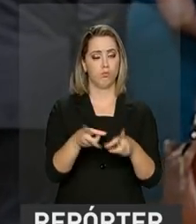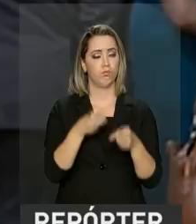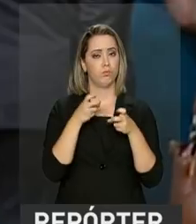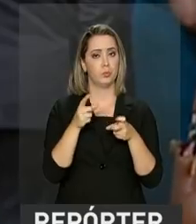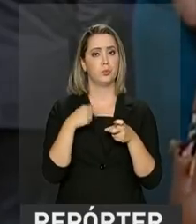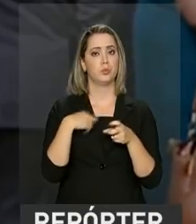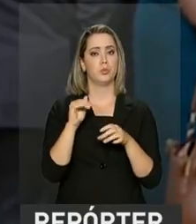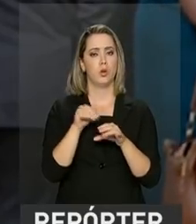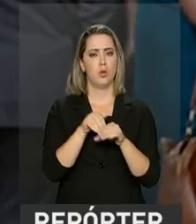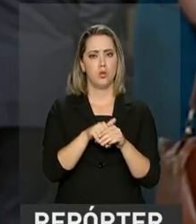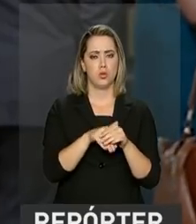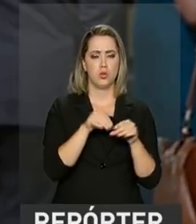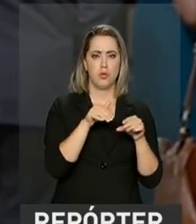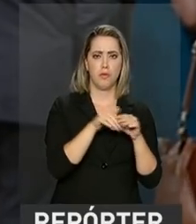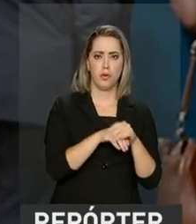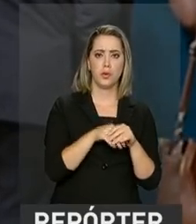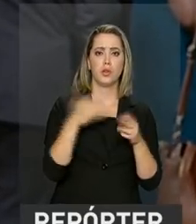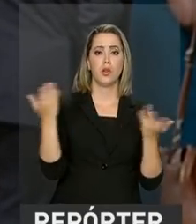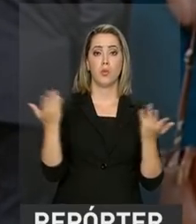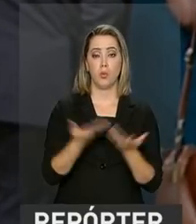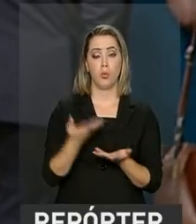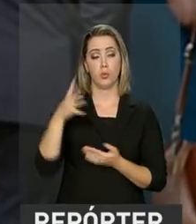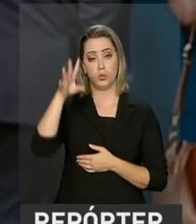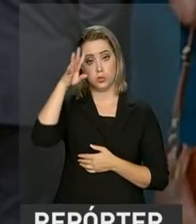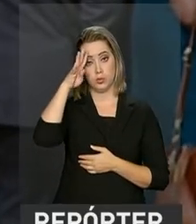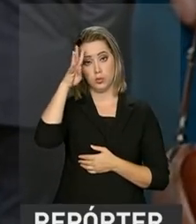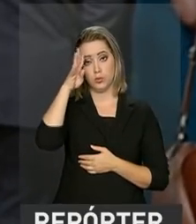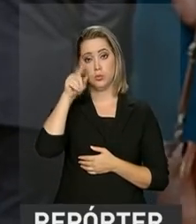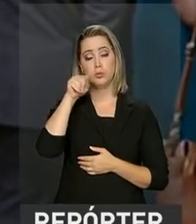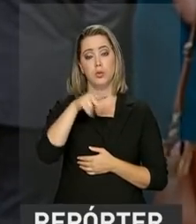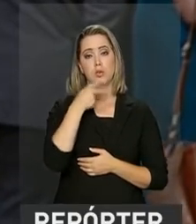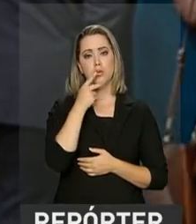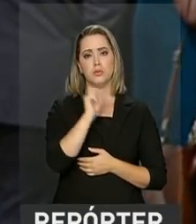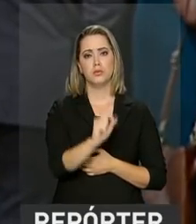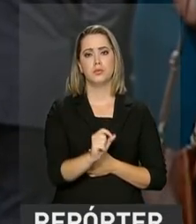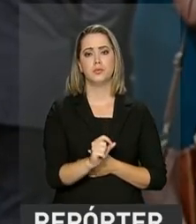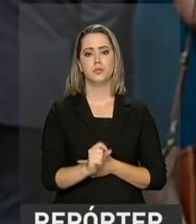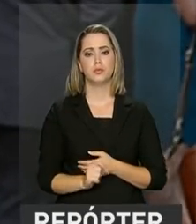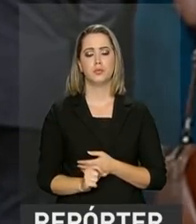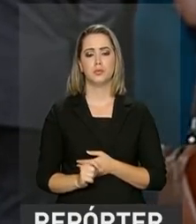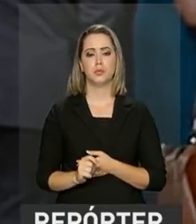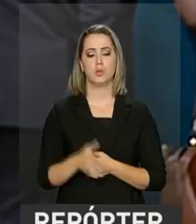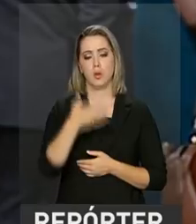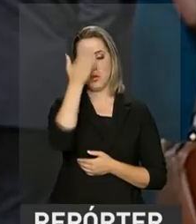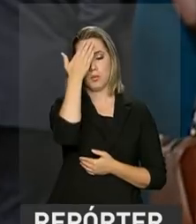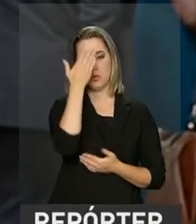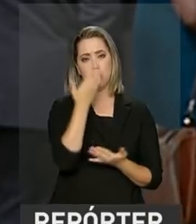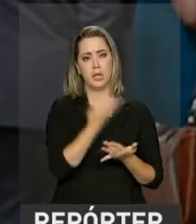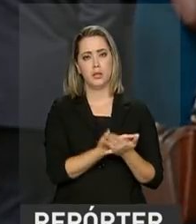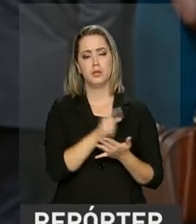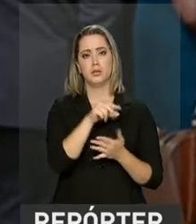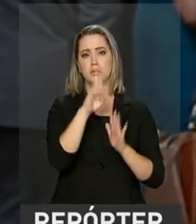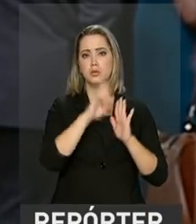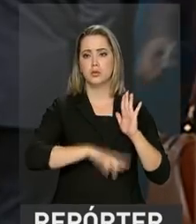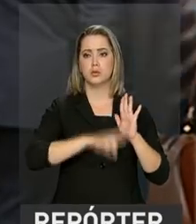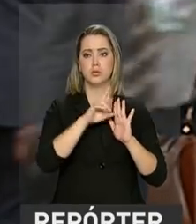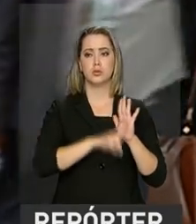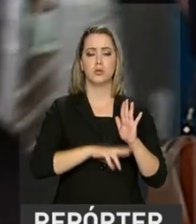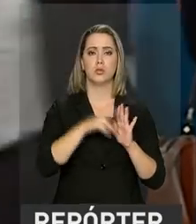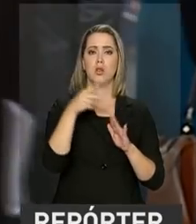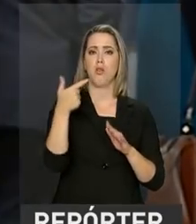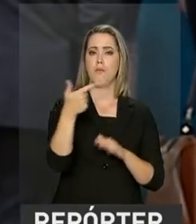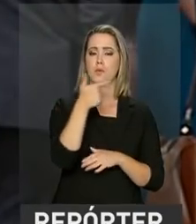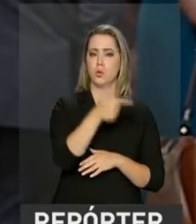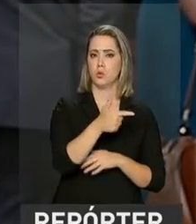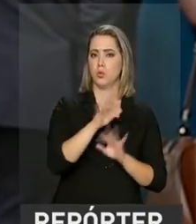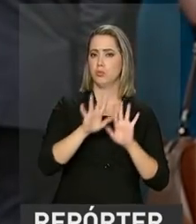de votar o relatório nesta quarta-feira. Ele disse que ele acredita que o relatório vai ter entre